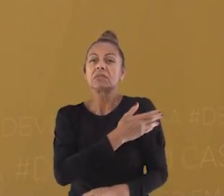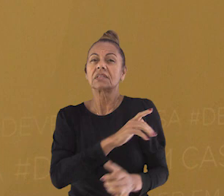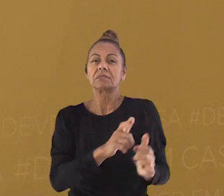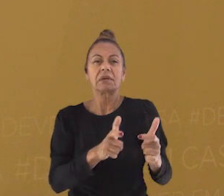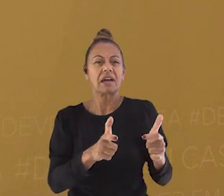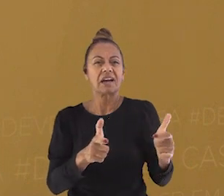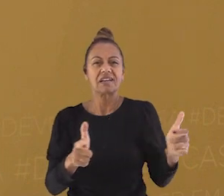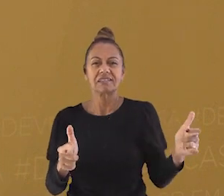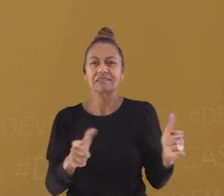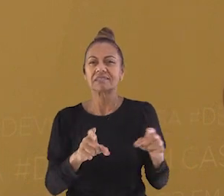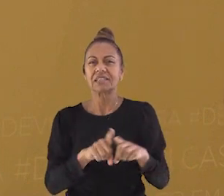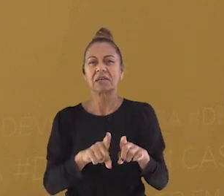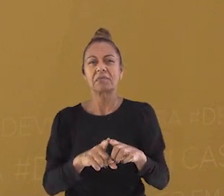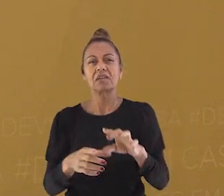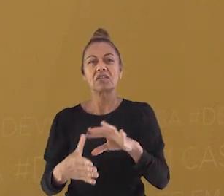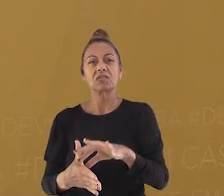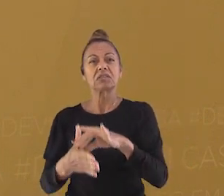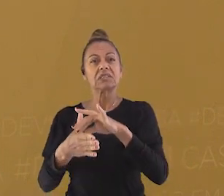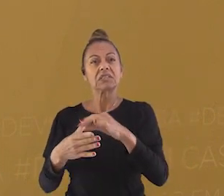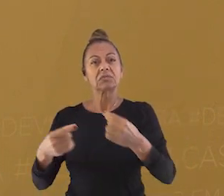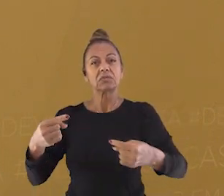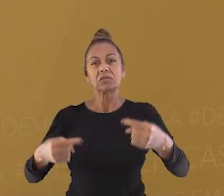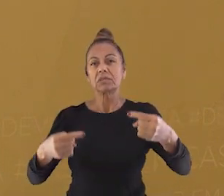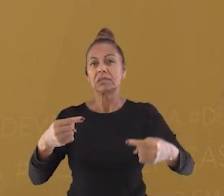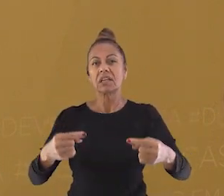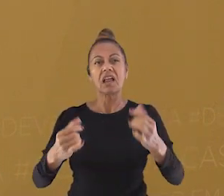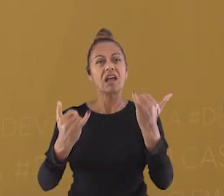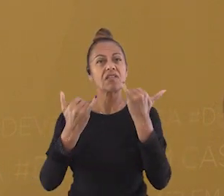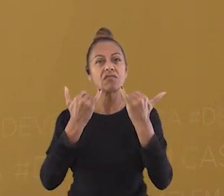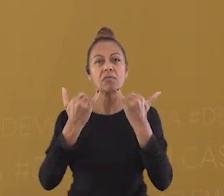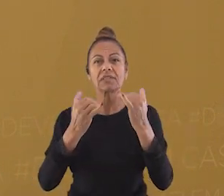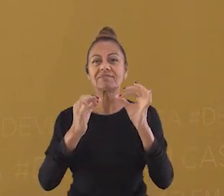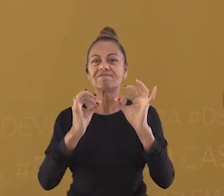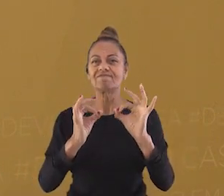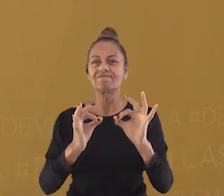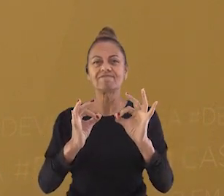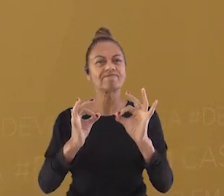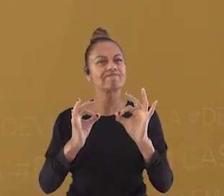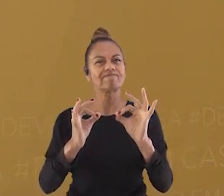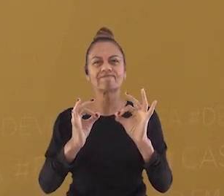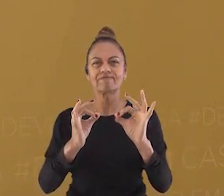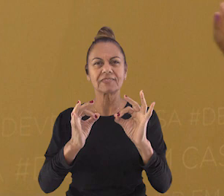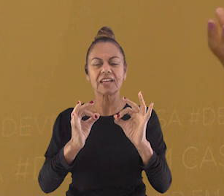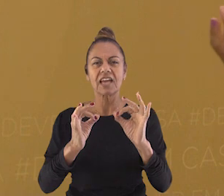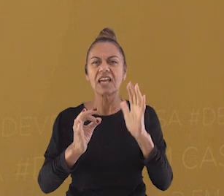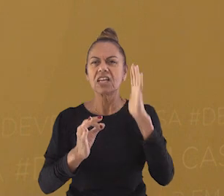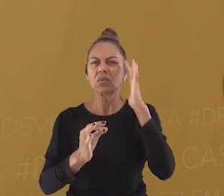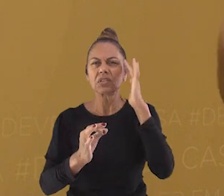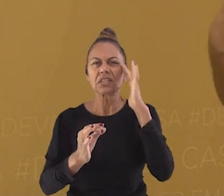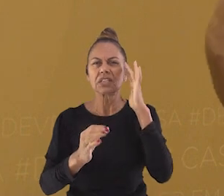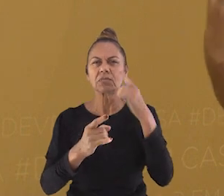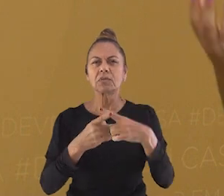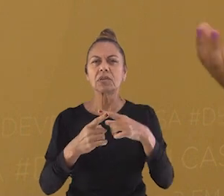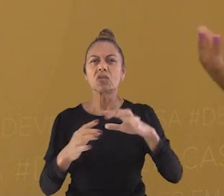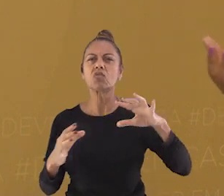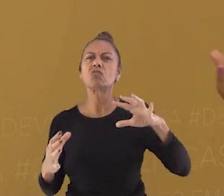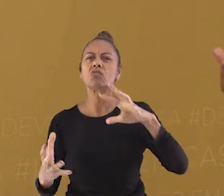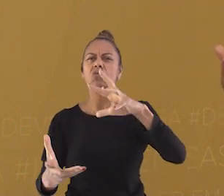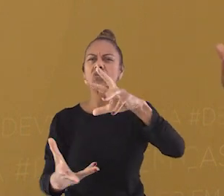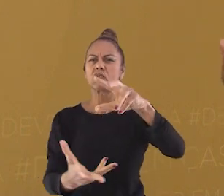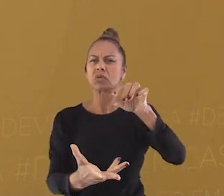e a desinformação dos líderes políticos e da população, que não compreendem que o mundo está envolto